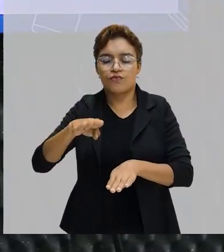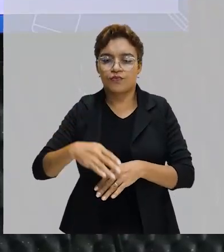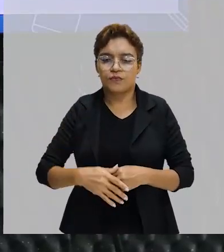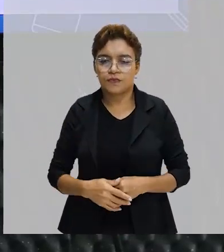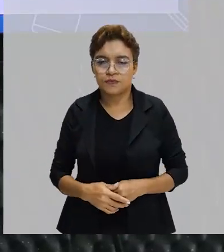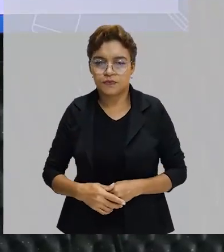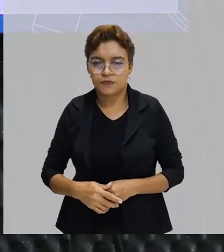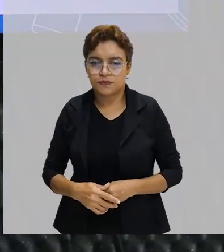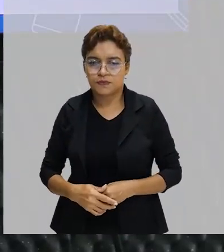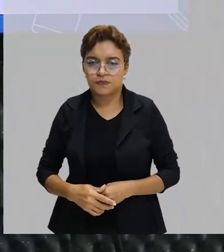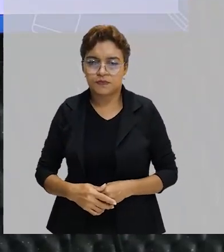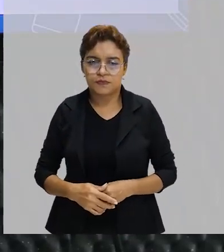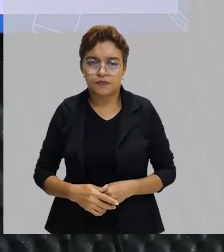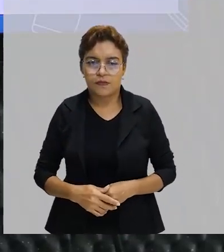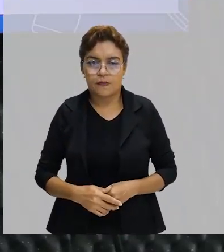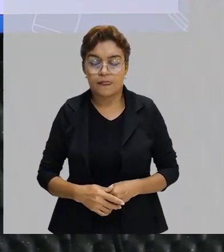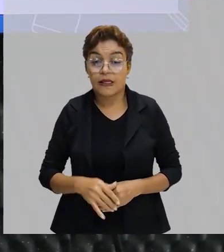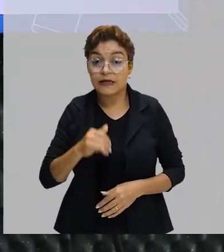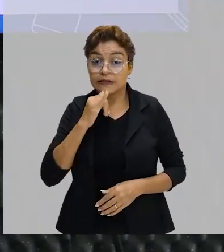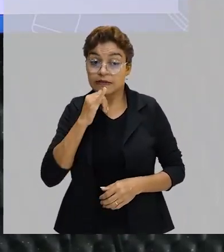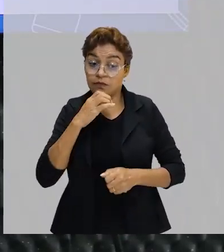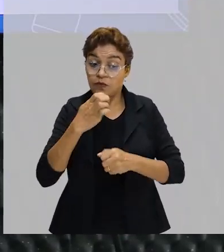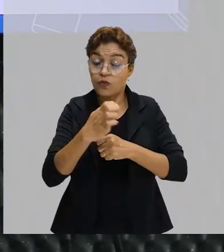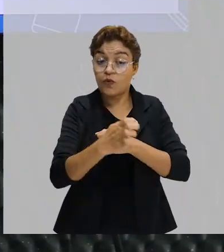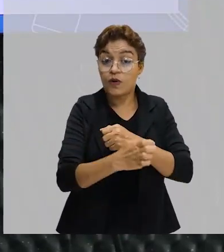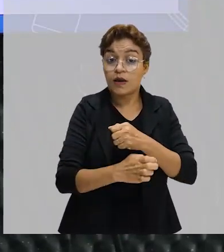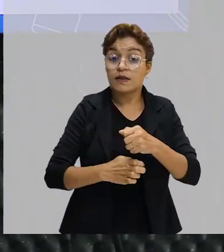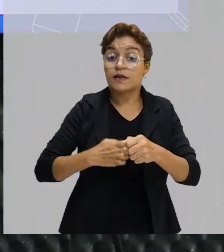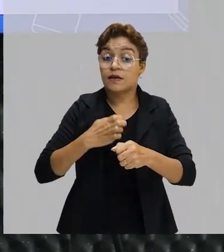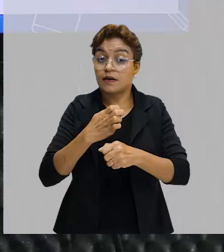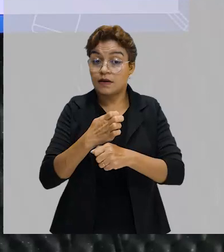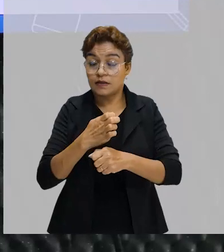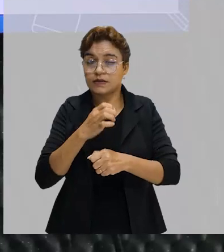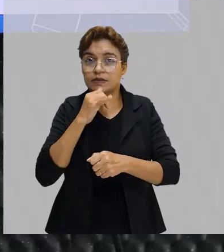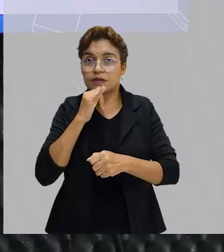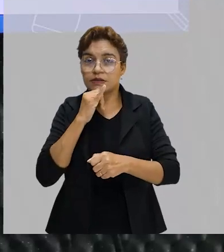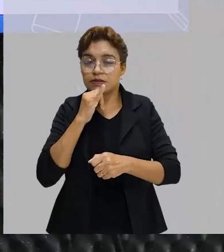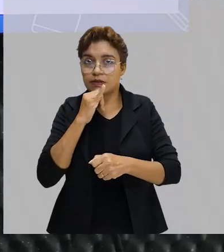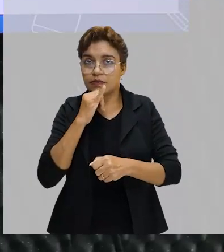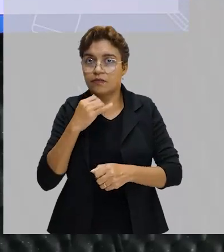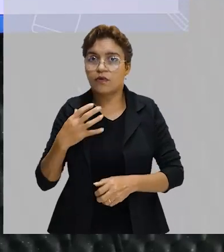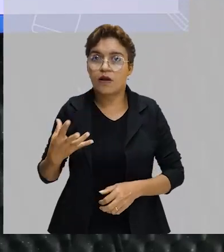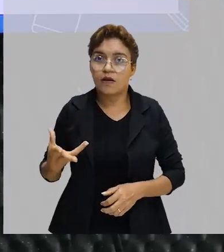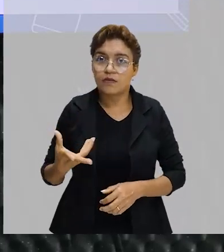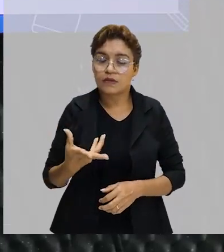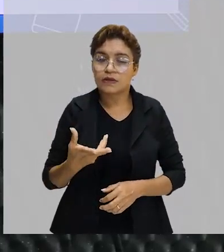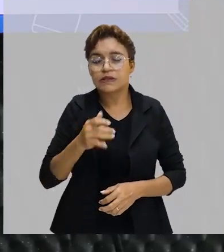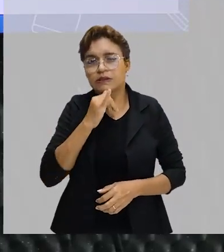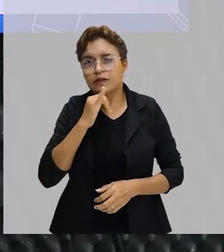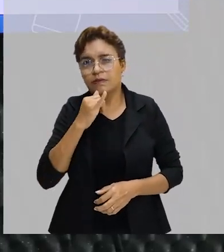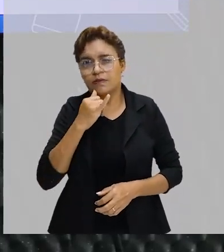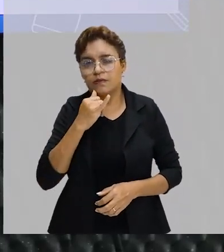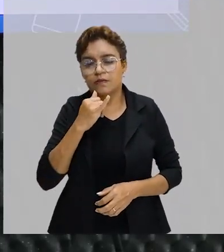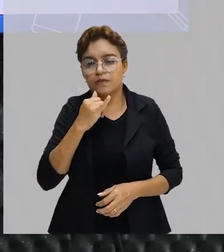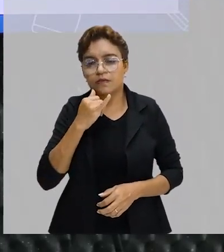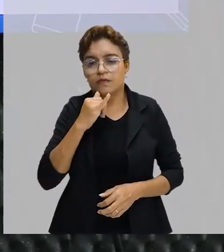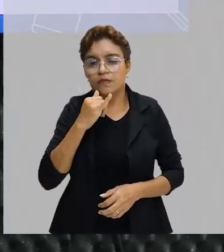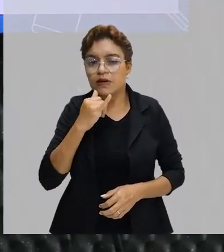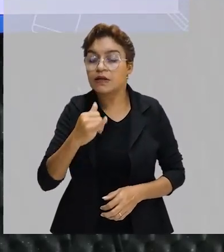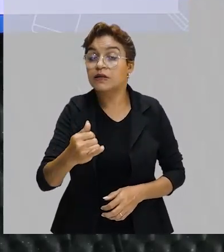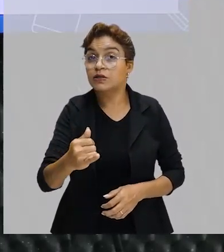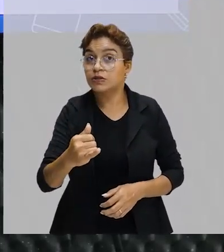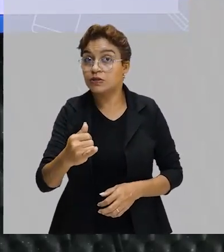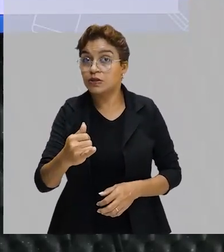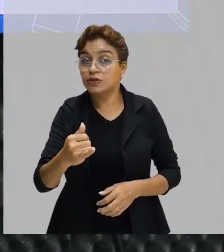elevado. Quando o elétron retorna à órbita menos energética, ele perde,